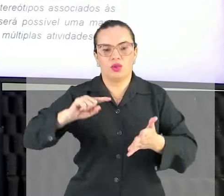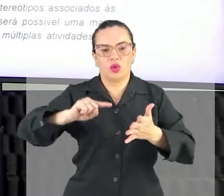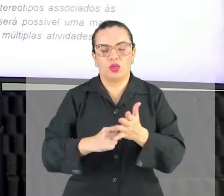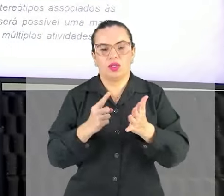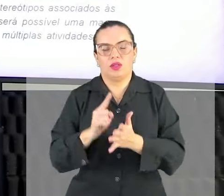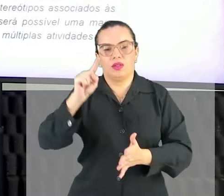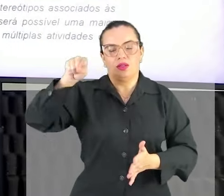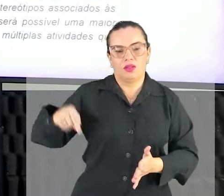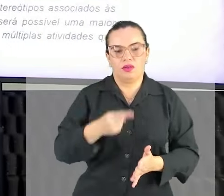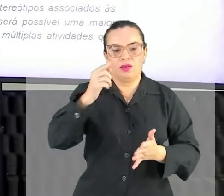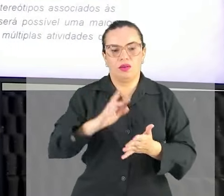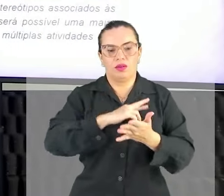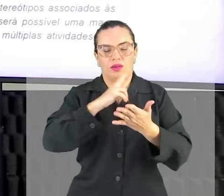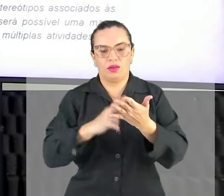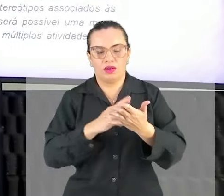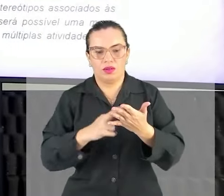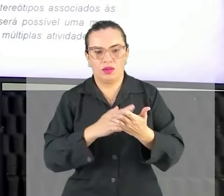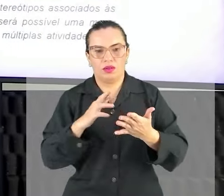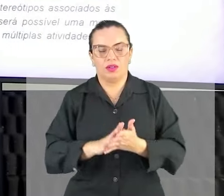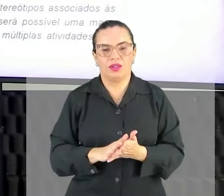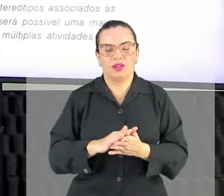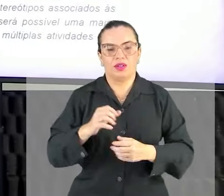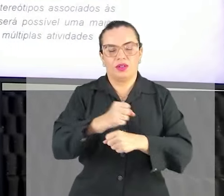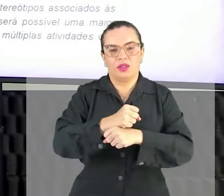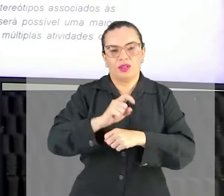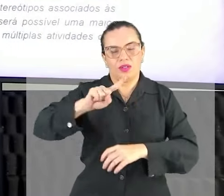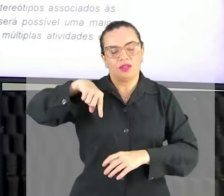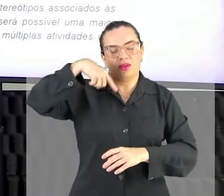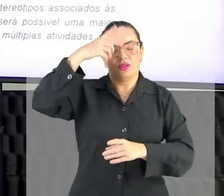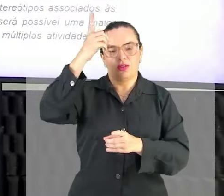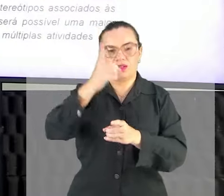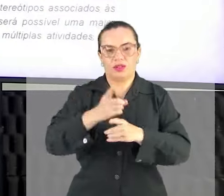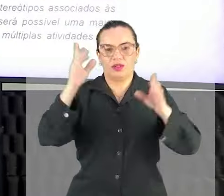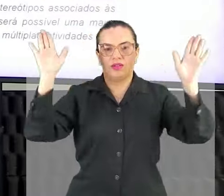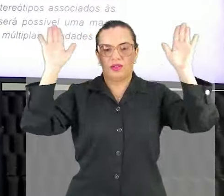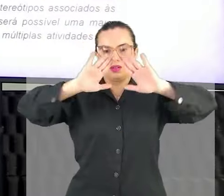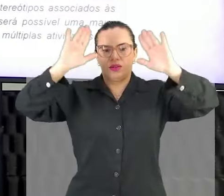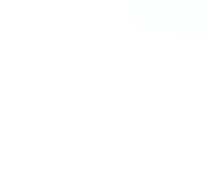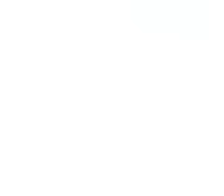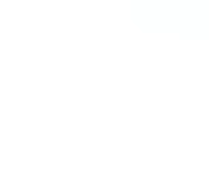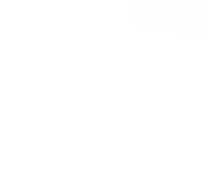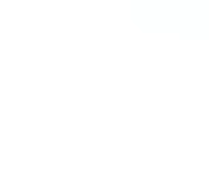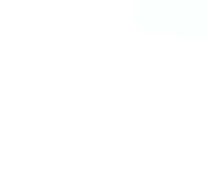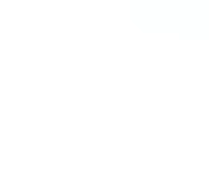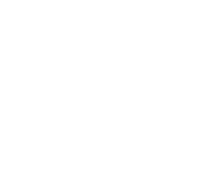1000 nessa redação deste ano. Até a próxima. Tchau, tchau.